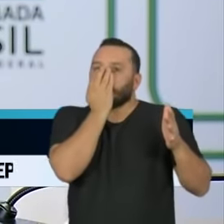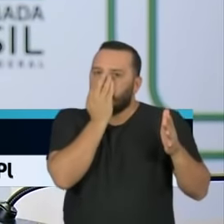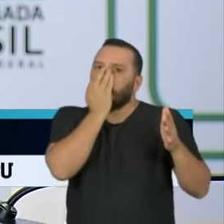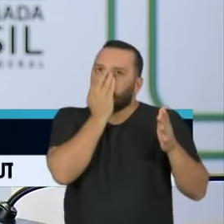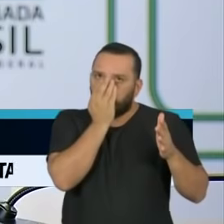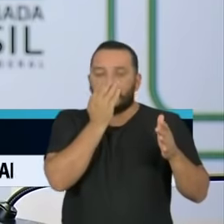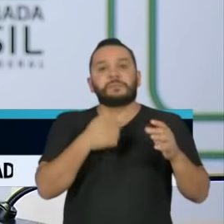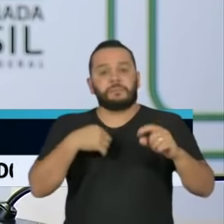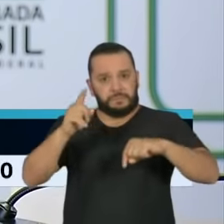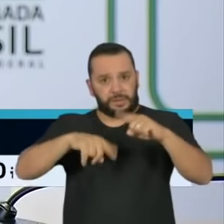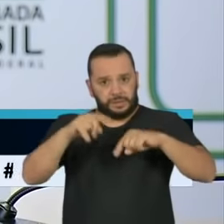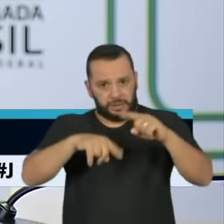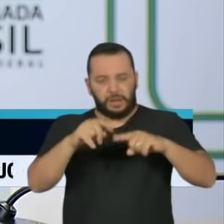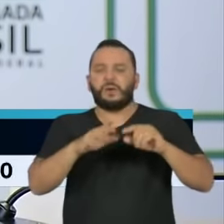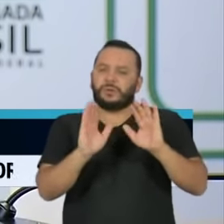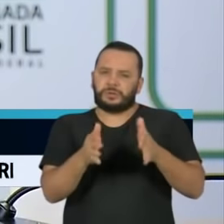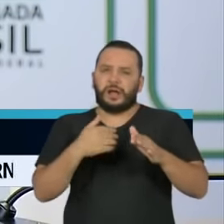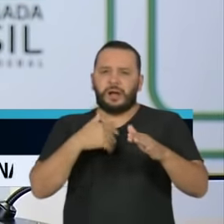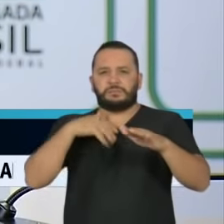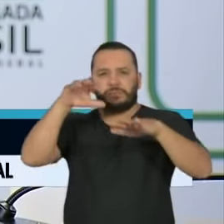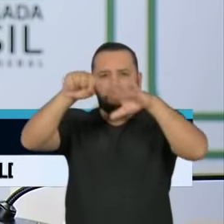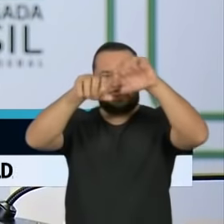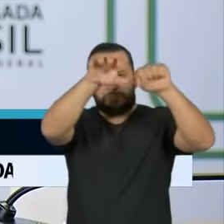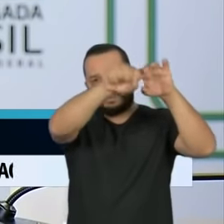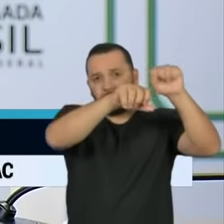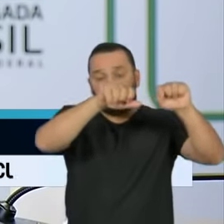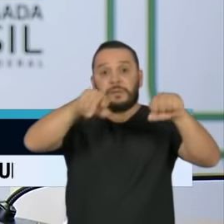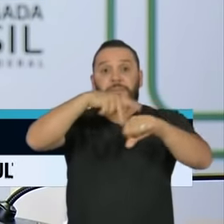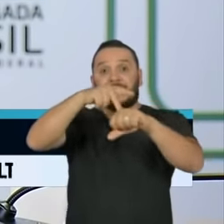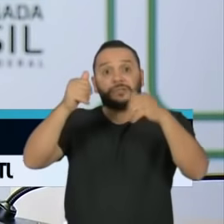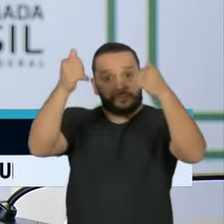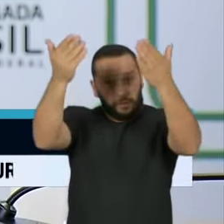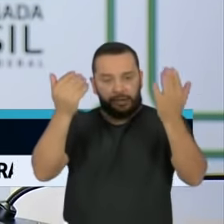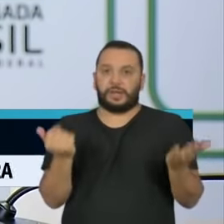vários equipamentos de proteção individual. E isso nós estamos fazendo